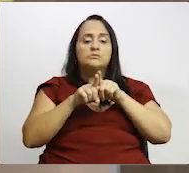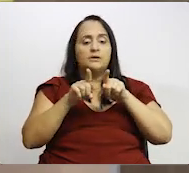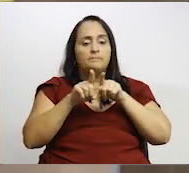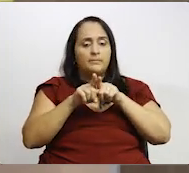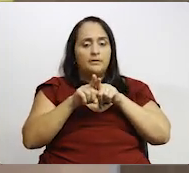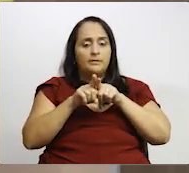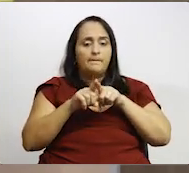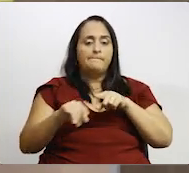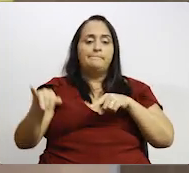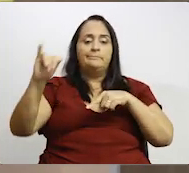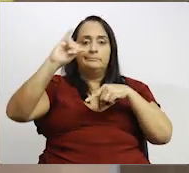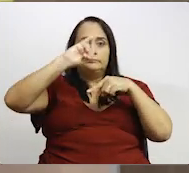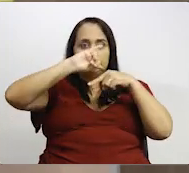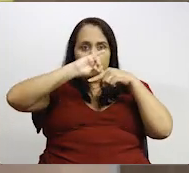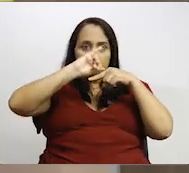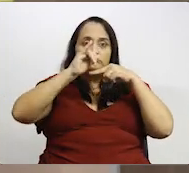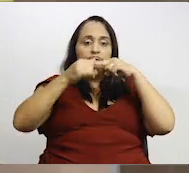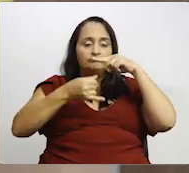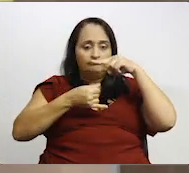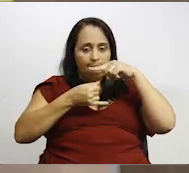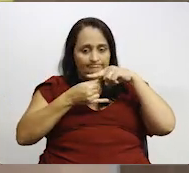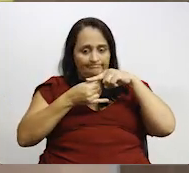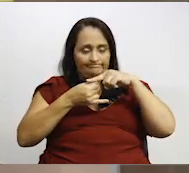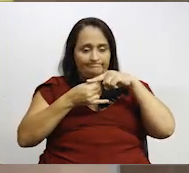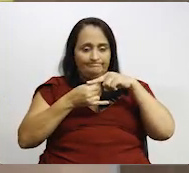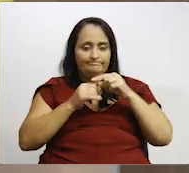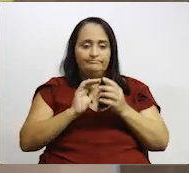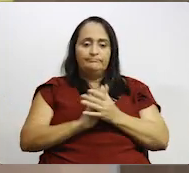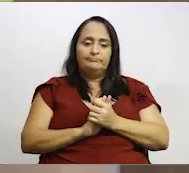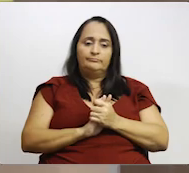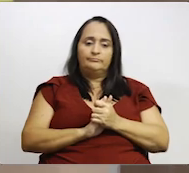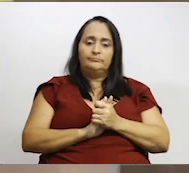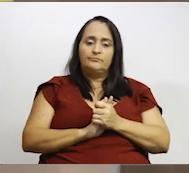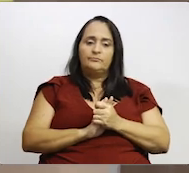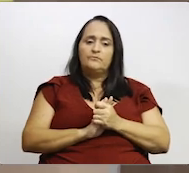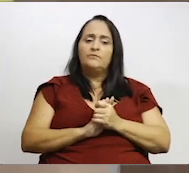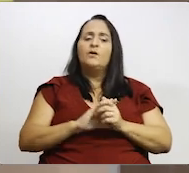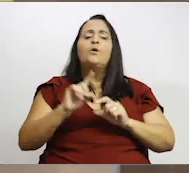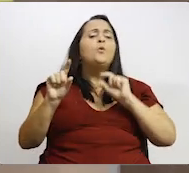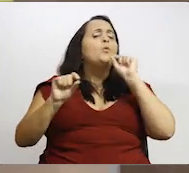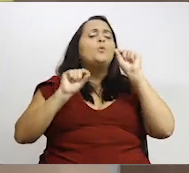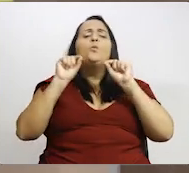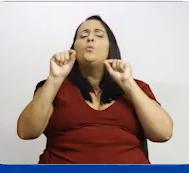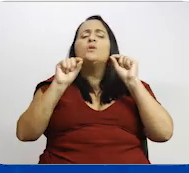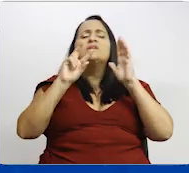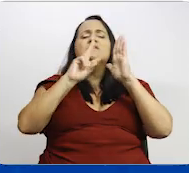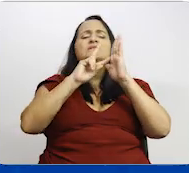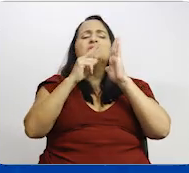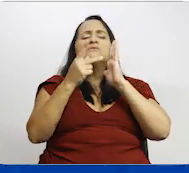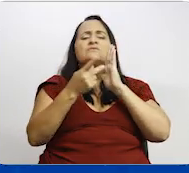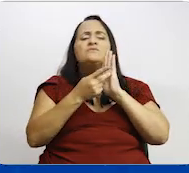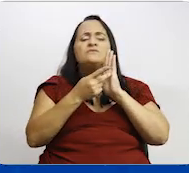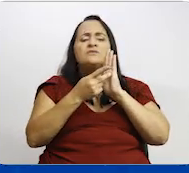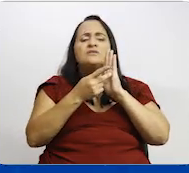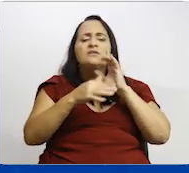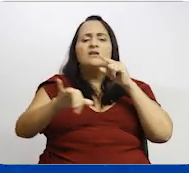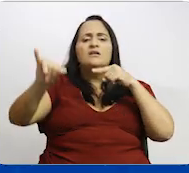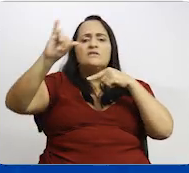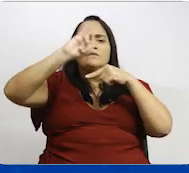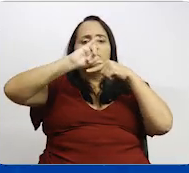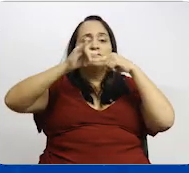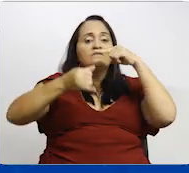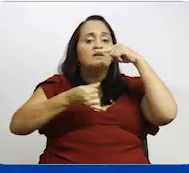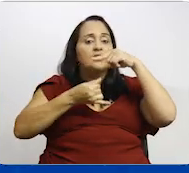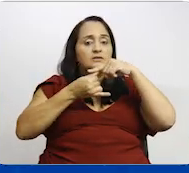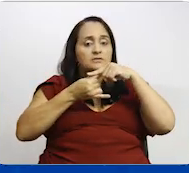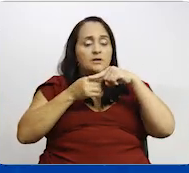uma fração, tá bom? Vamos ver antes qual é a definição de fração. Fração